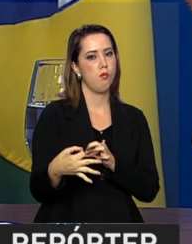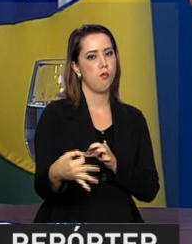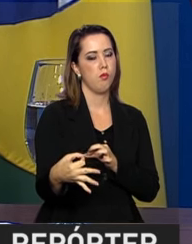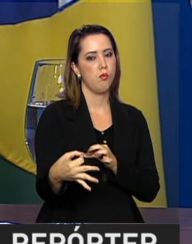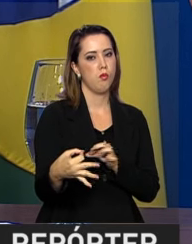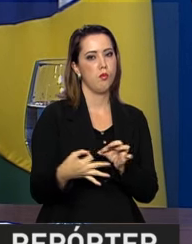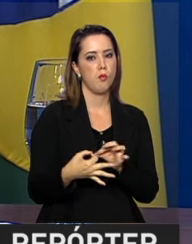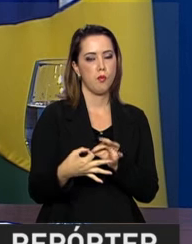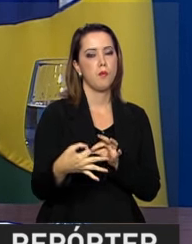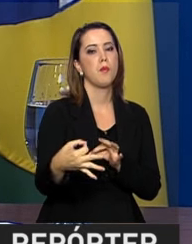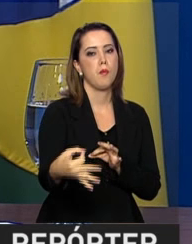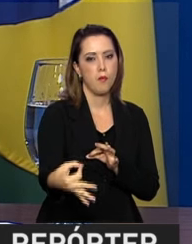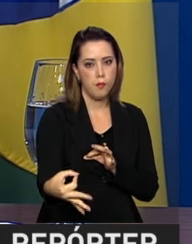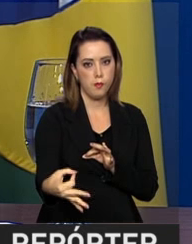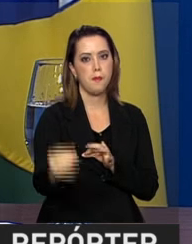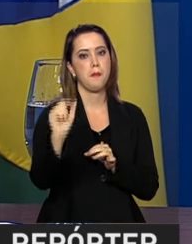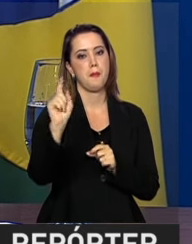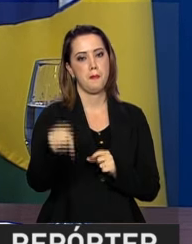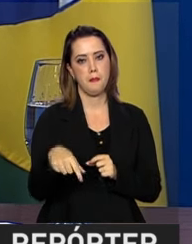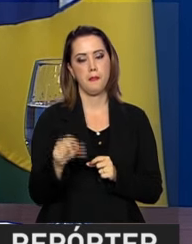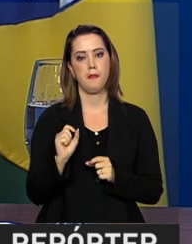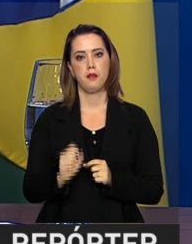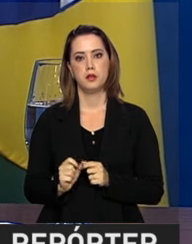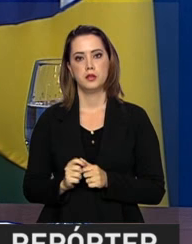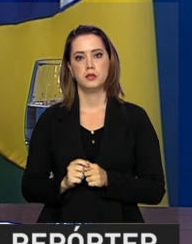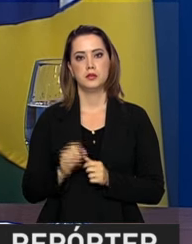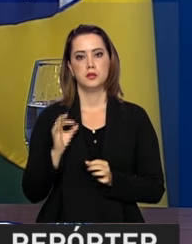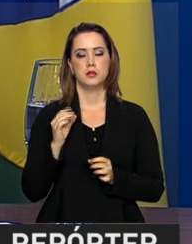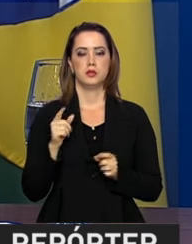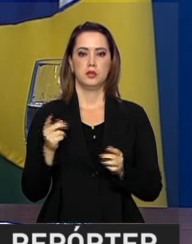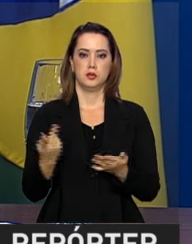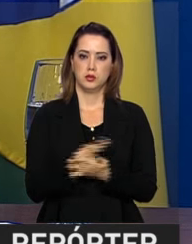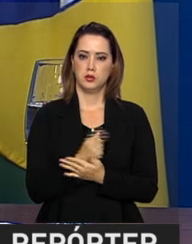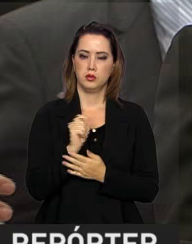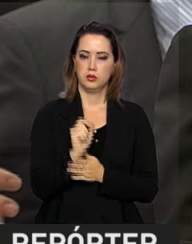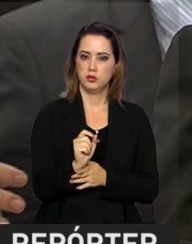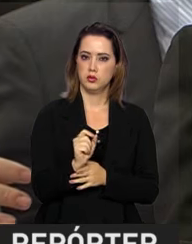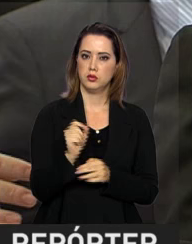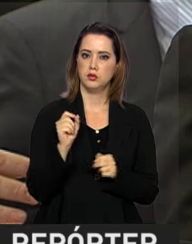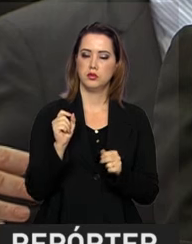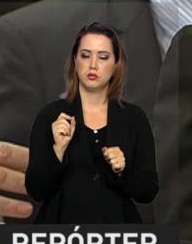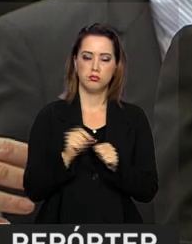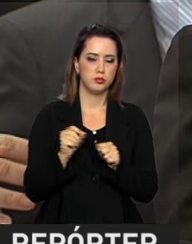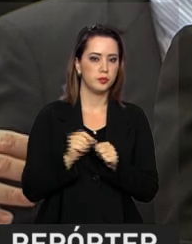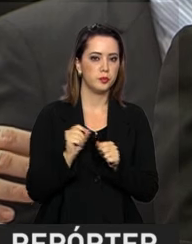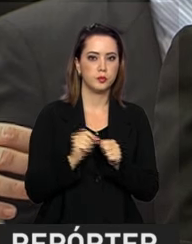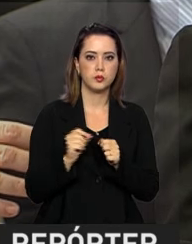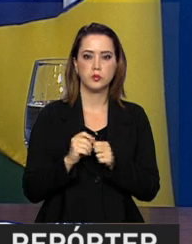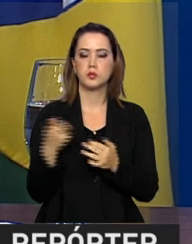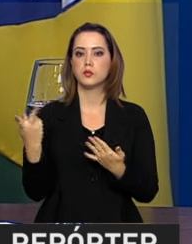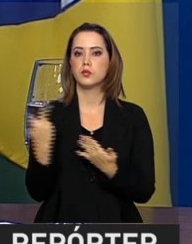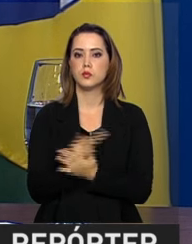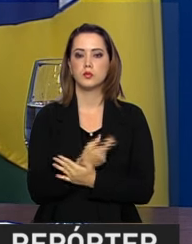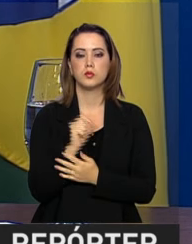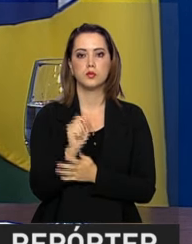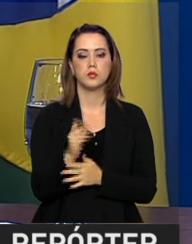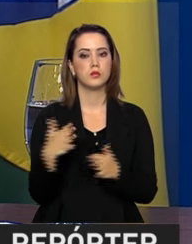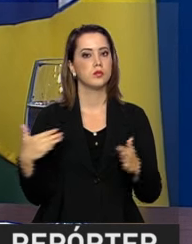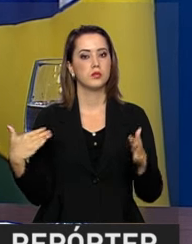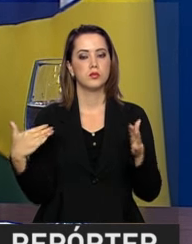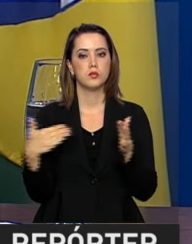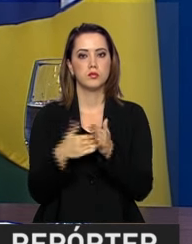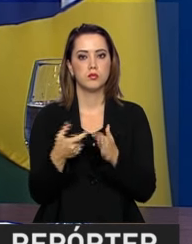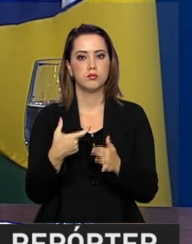suficientemente longo em que a medida faça efeito, até o que é a